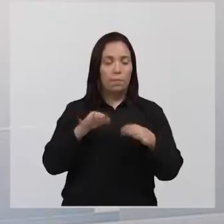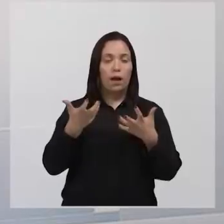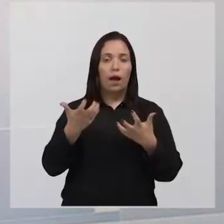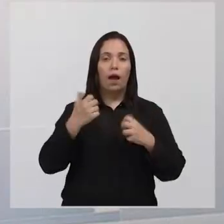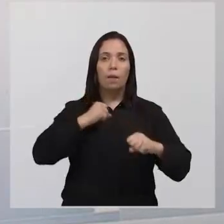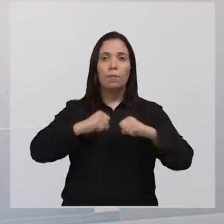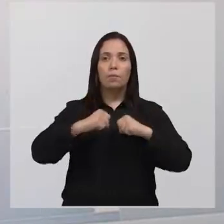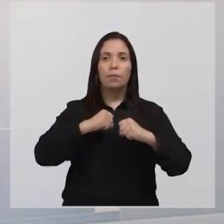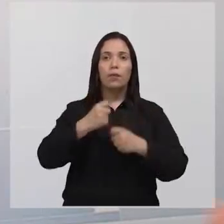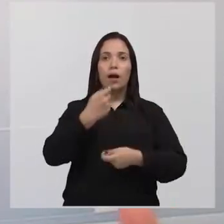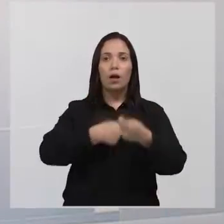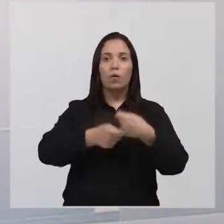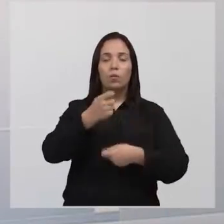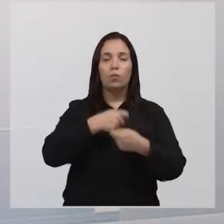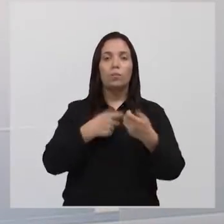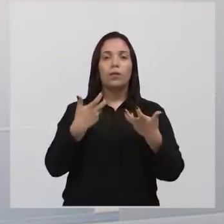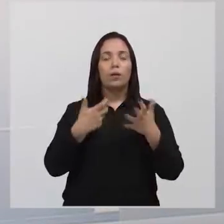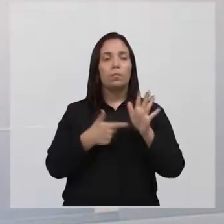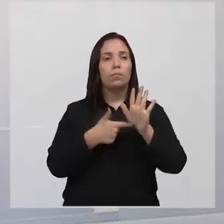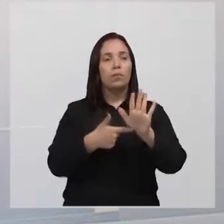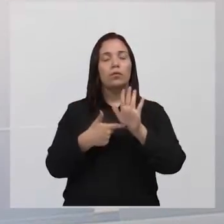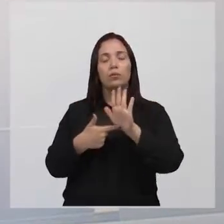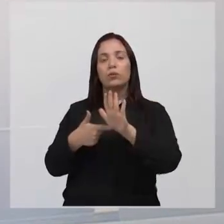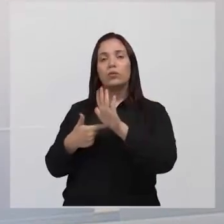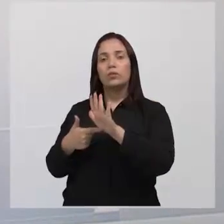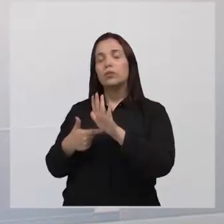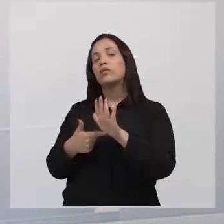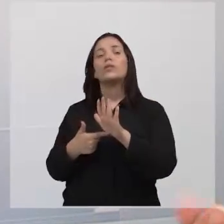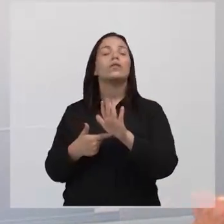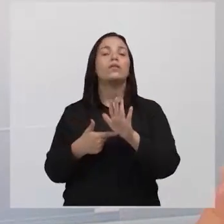na área econômica, na qual ele ia demonstrar